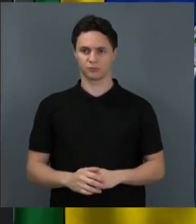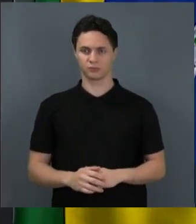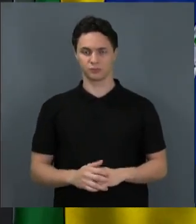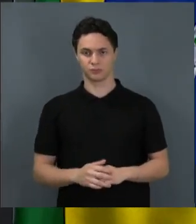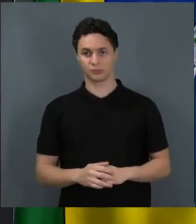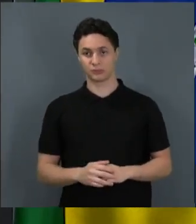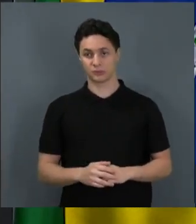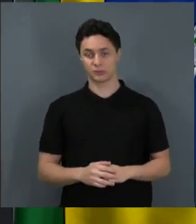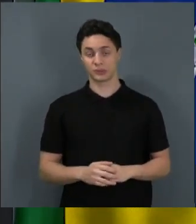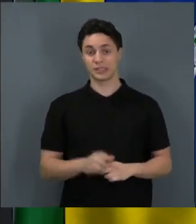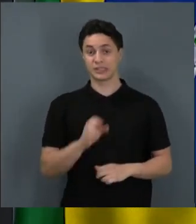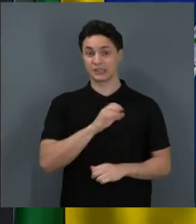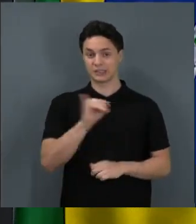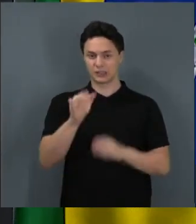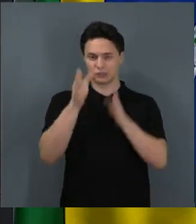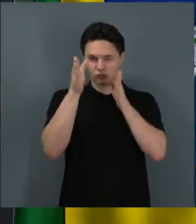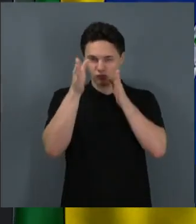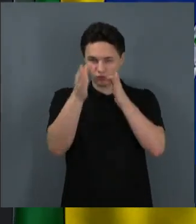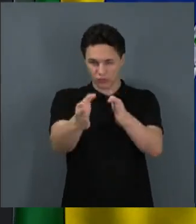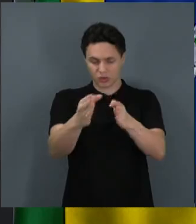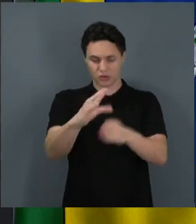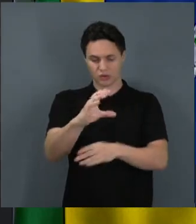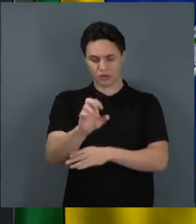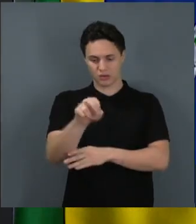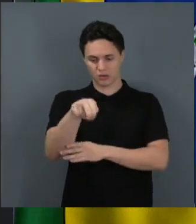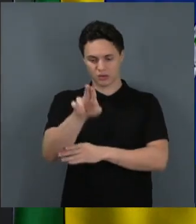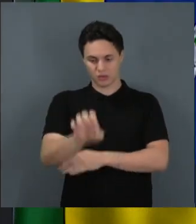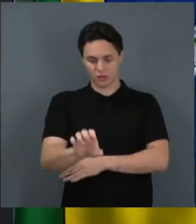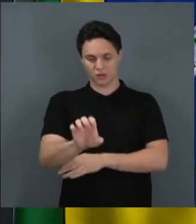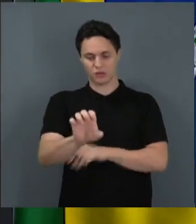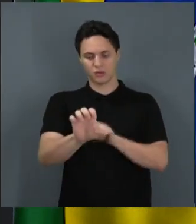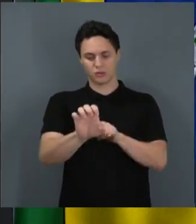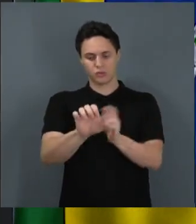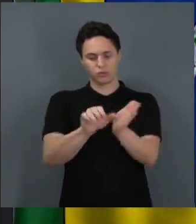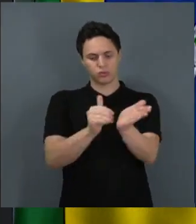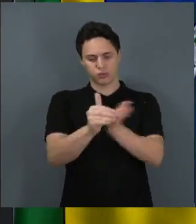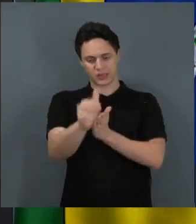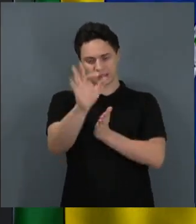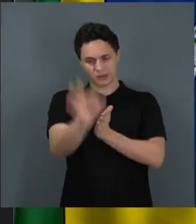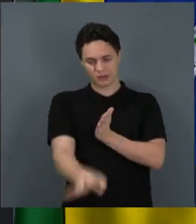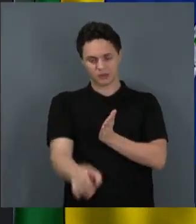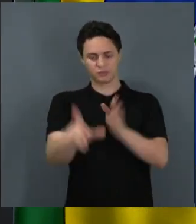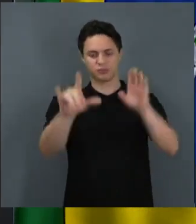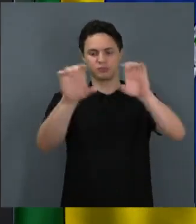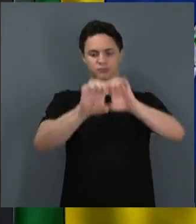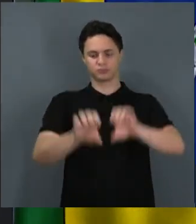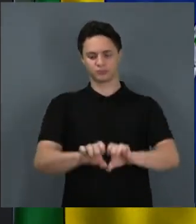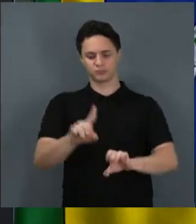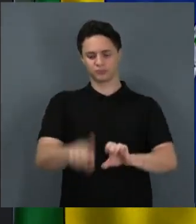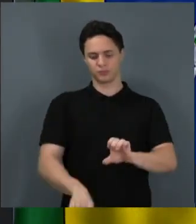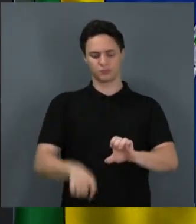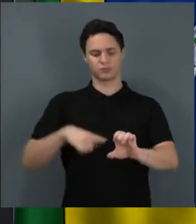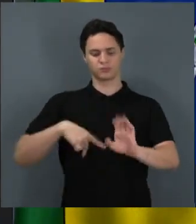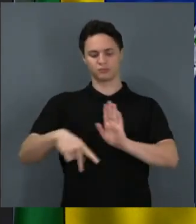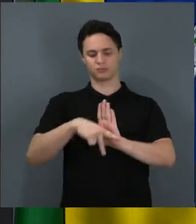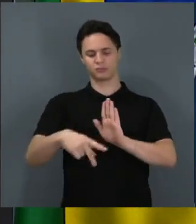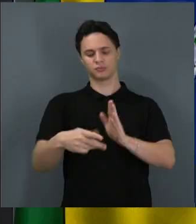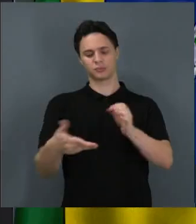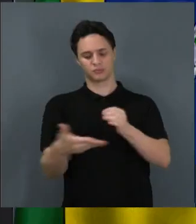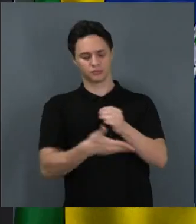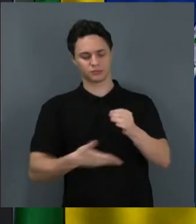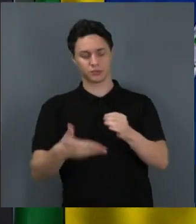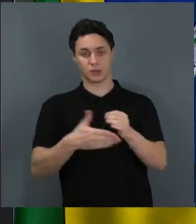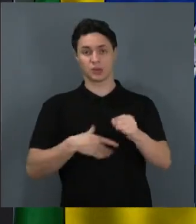Se o cerne, se o gênese, se a estrutura dorsal do pretenso